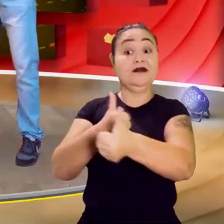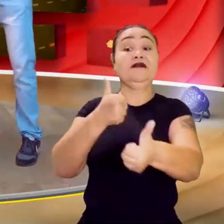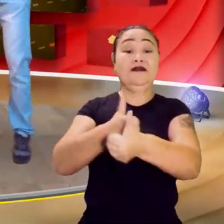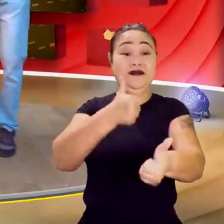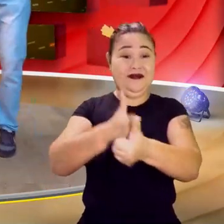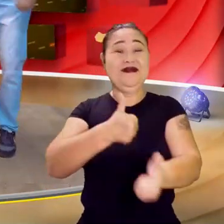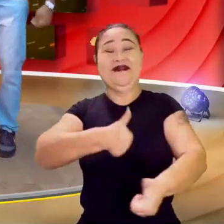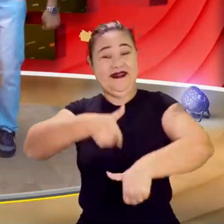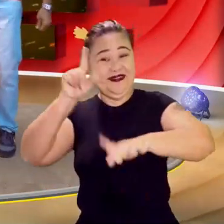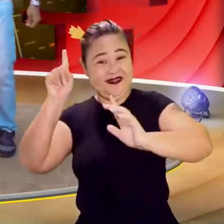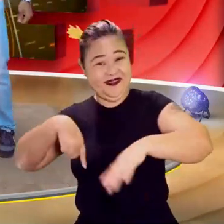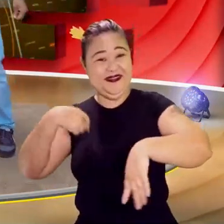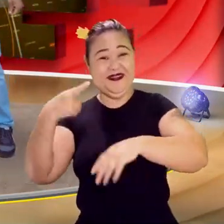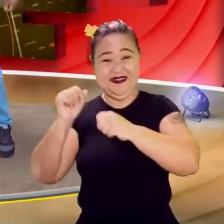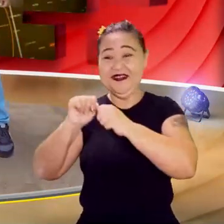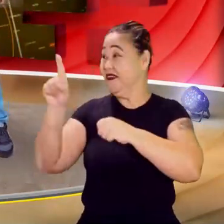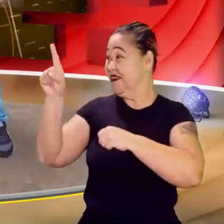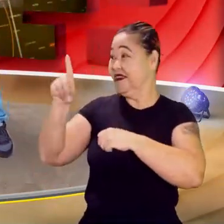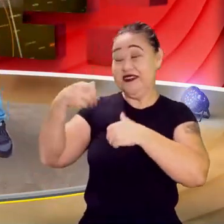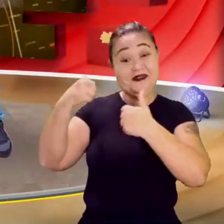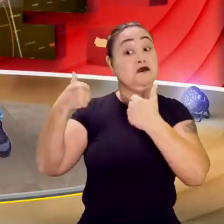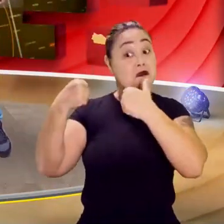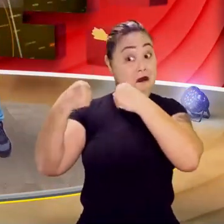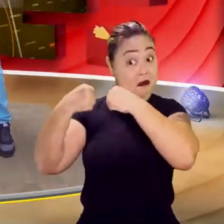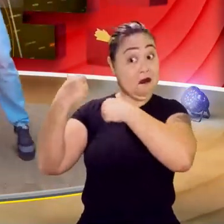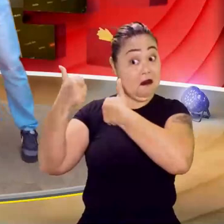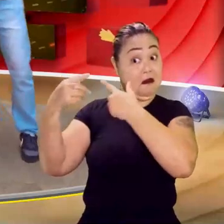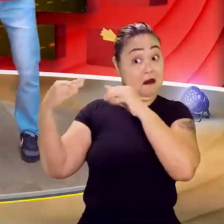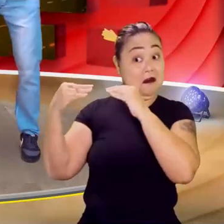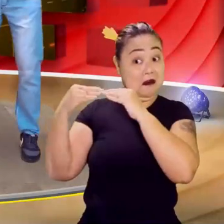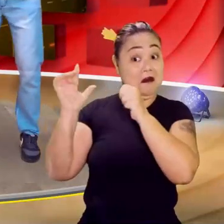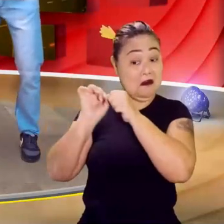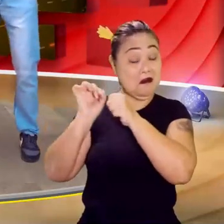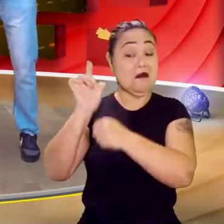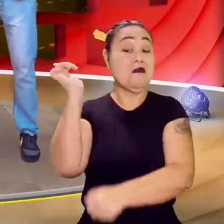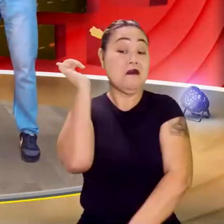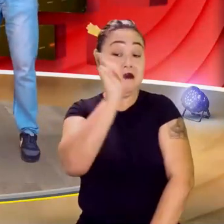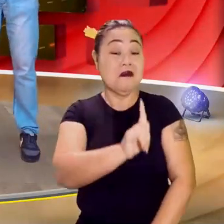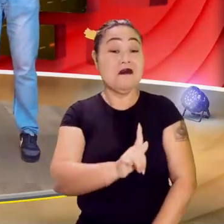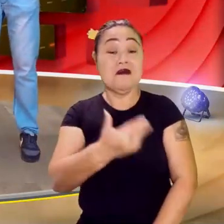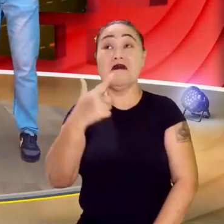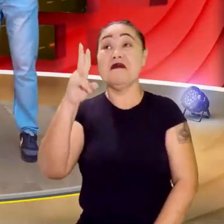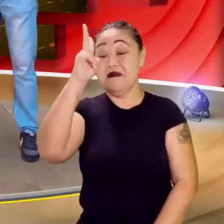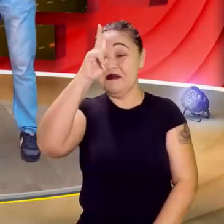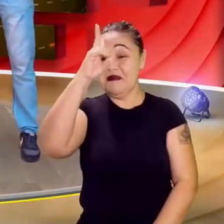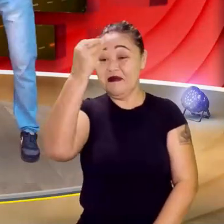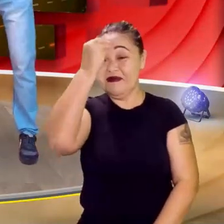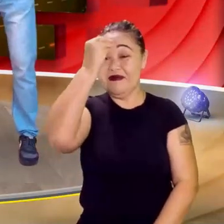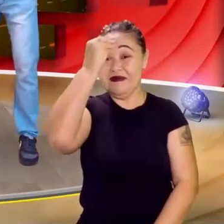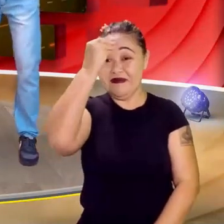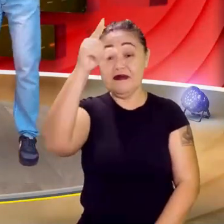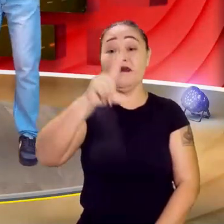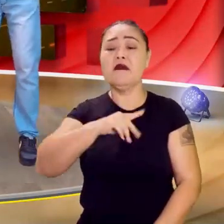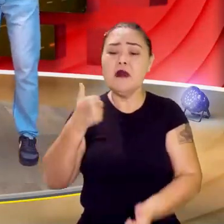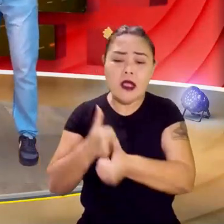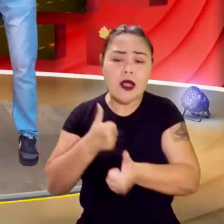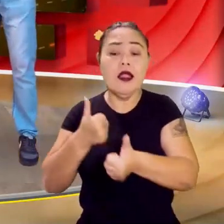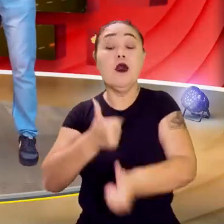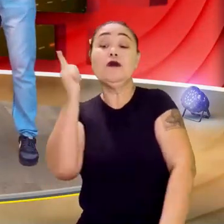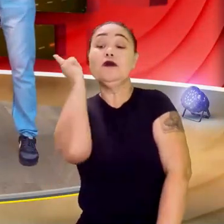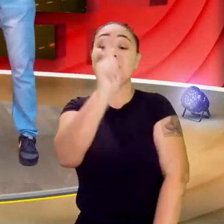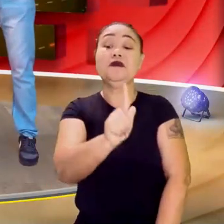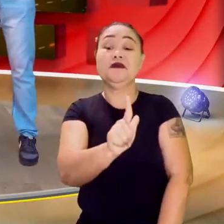Olha aí. Aê, moleque, toca aqui. Consegui. Muito bem. Ela